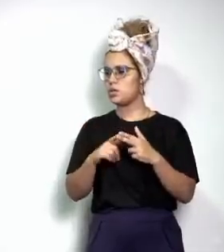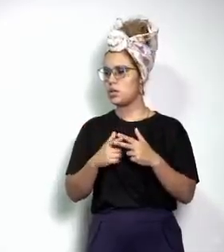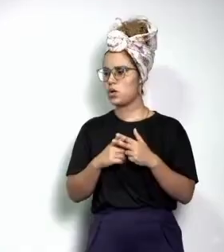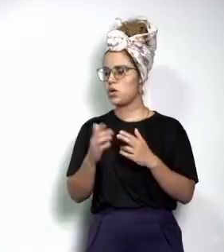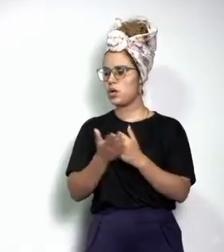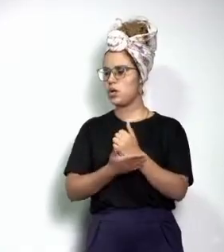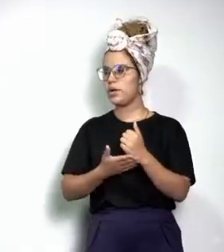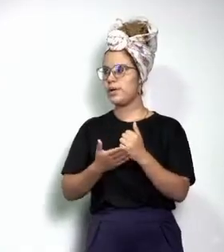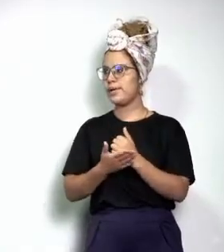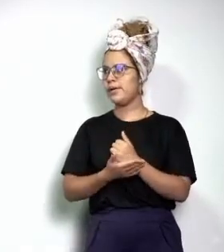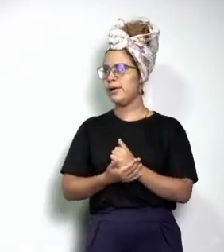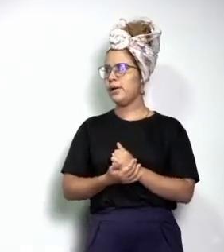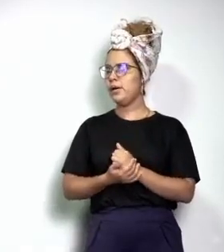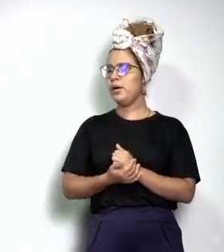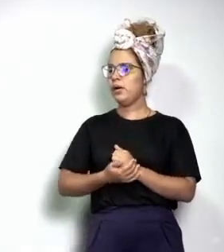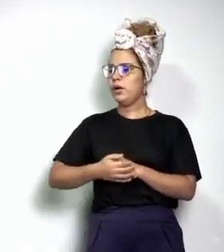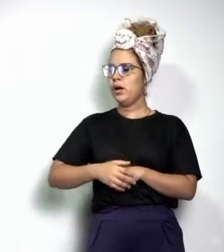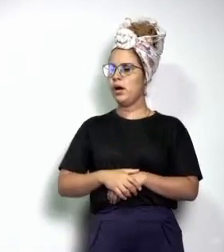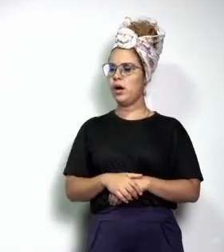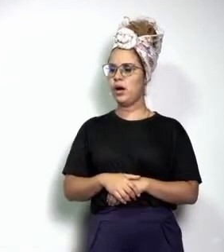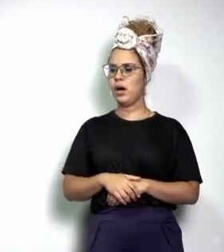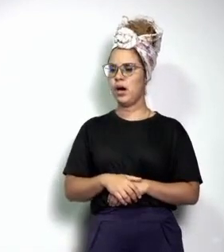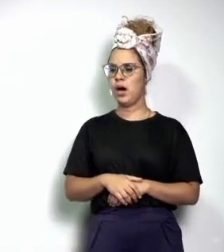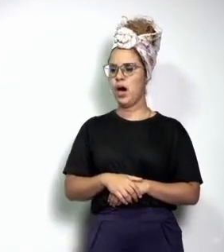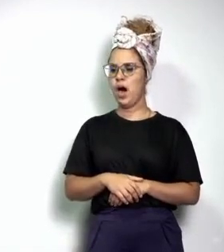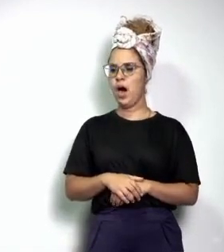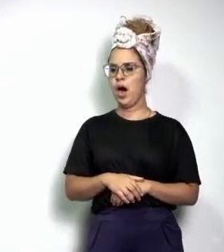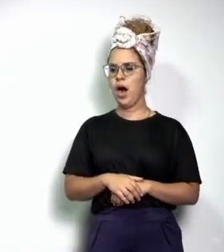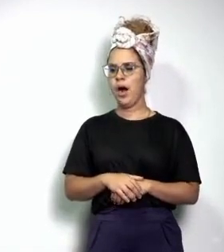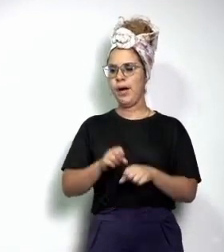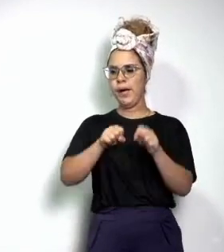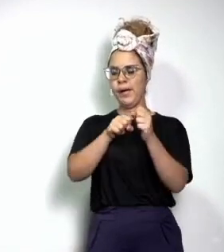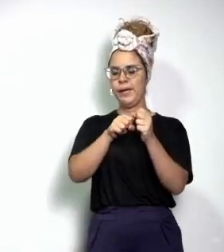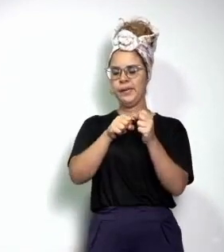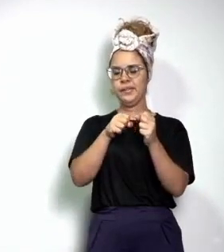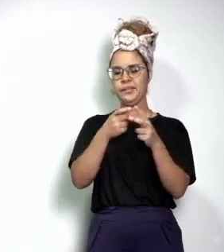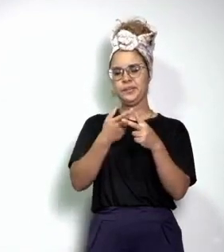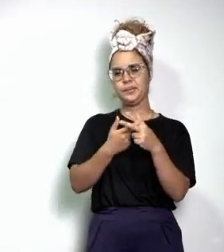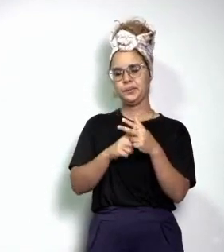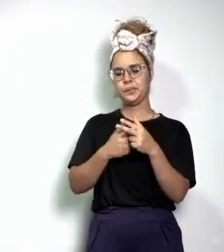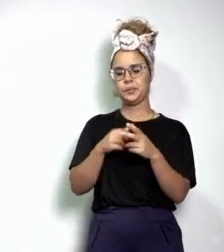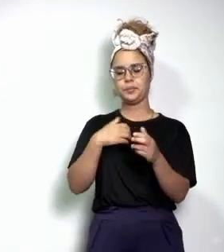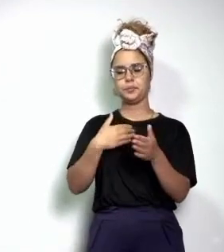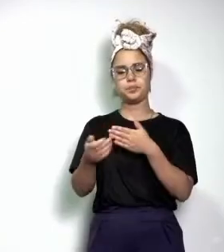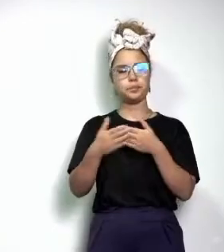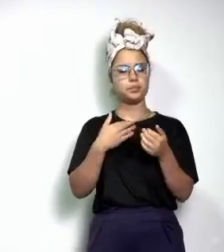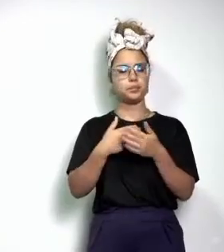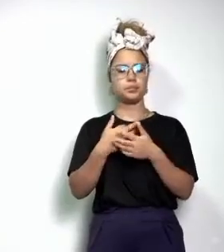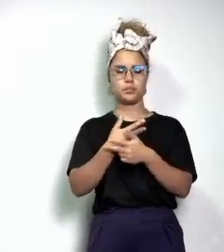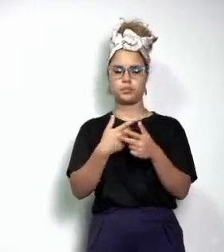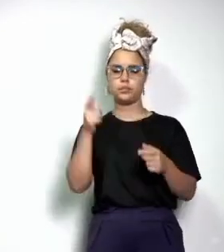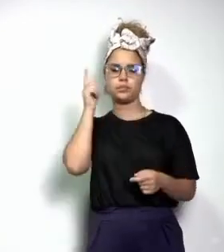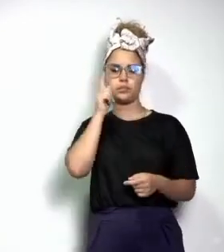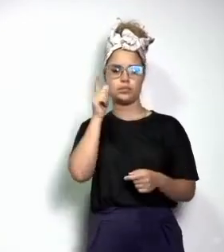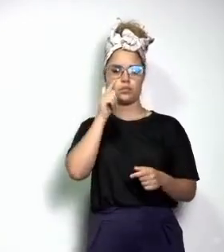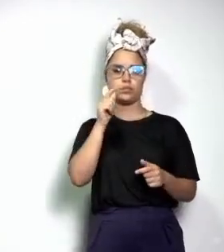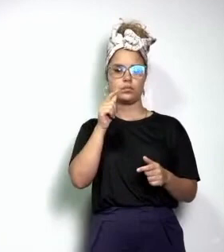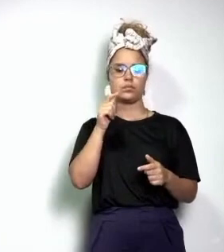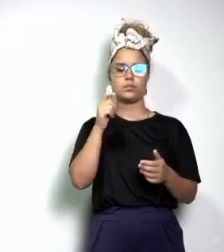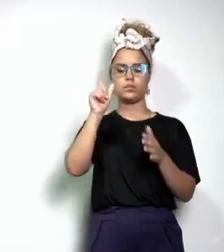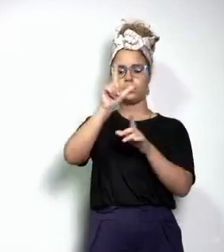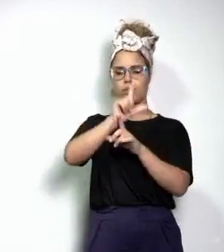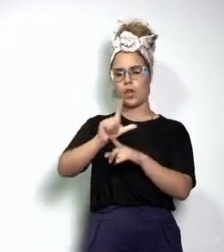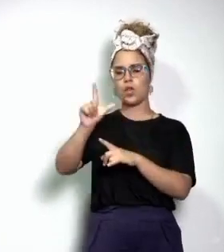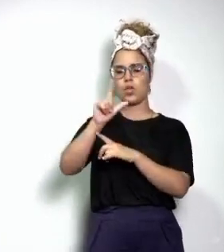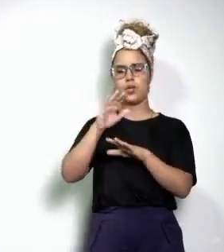básicos de, enfim, de montagem, de qualquer coisa que a gente consegue em lojas mais simples, assim, de